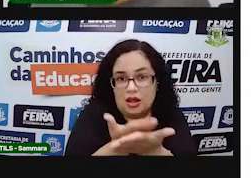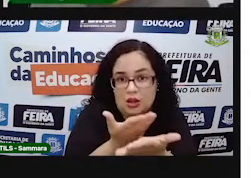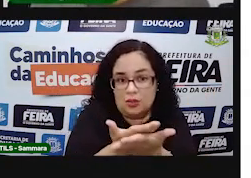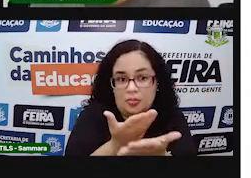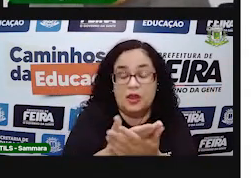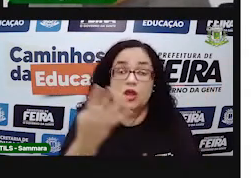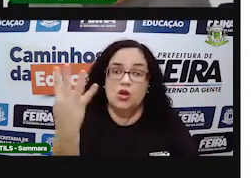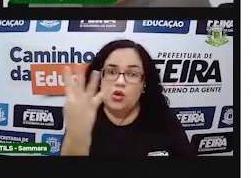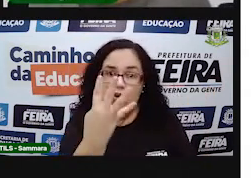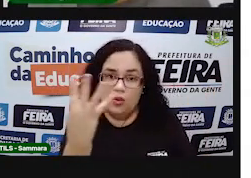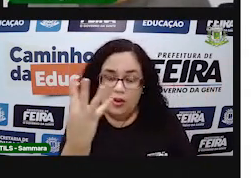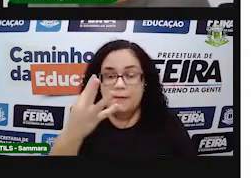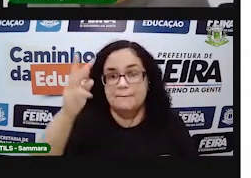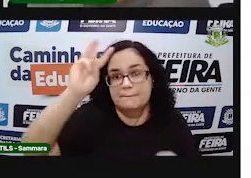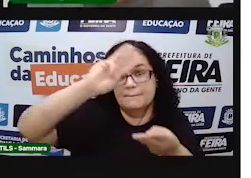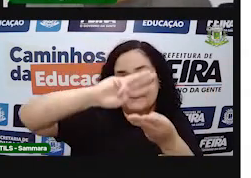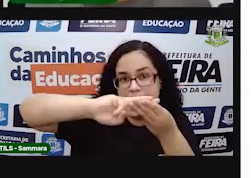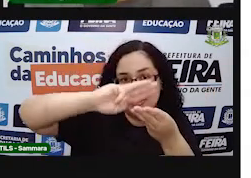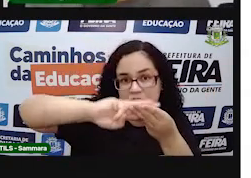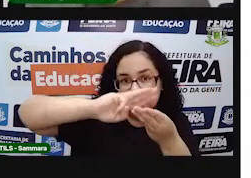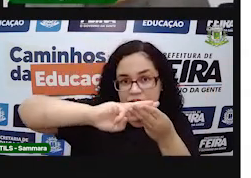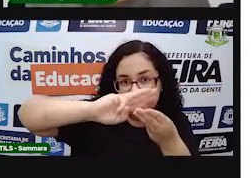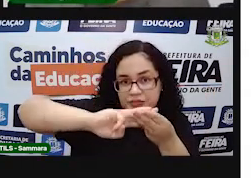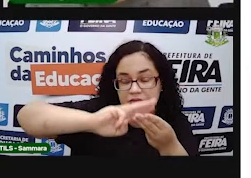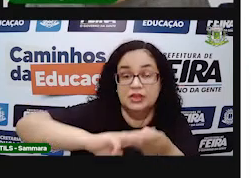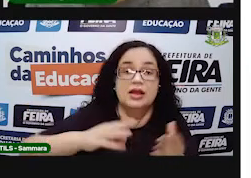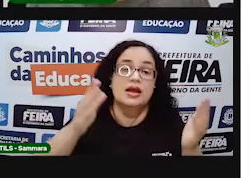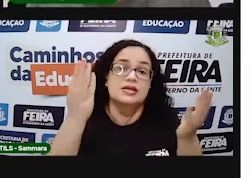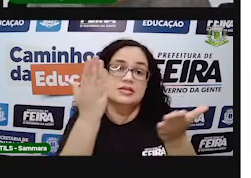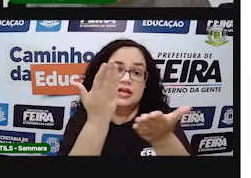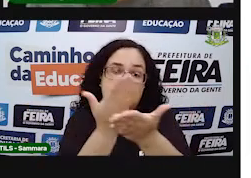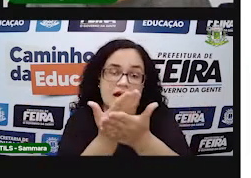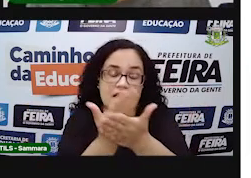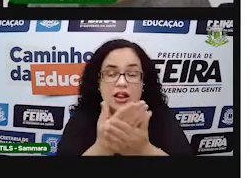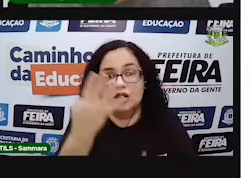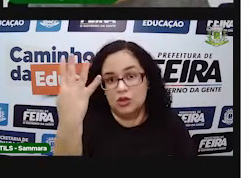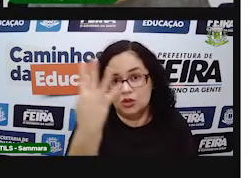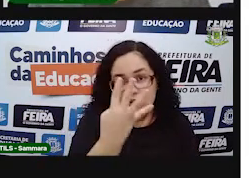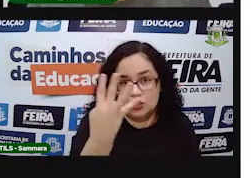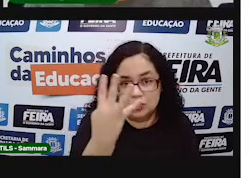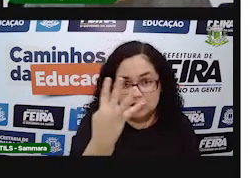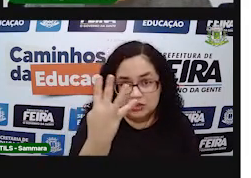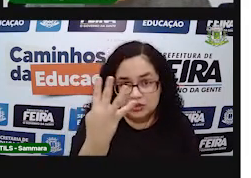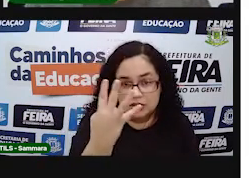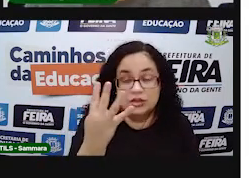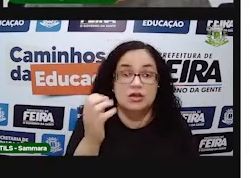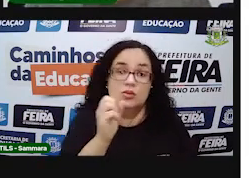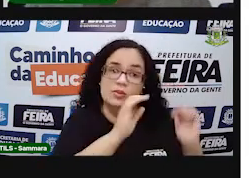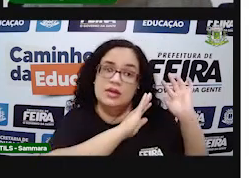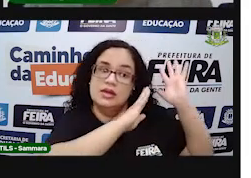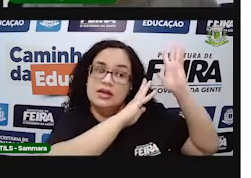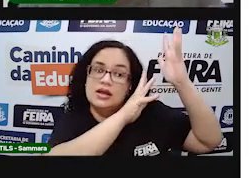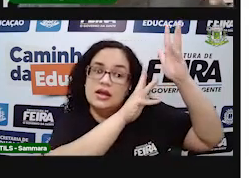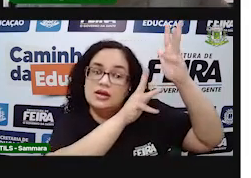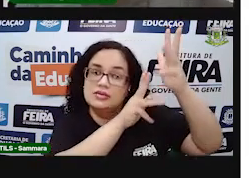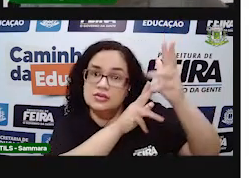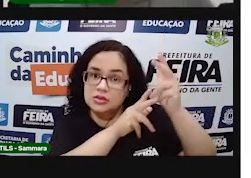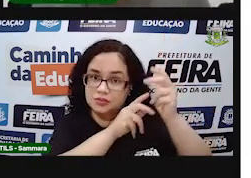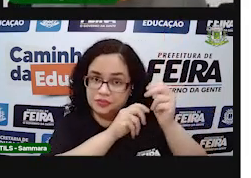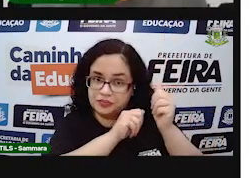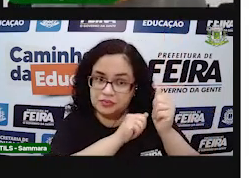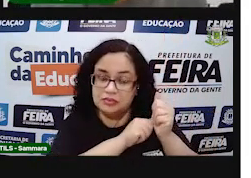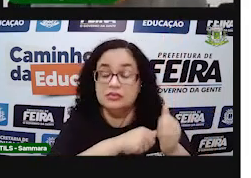essa aula 4 de matemática? Essa aula 4, ela vai ser uma